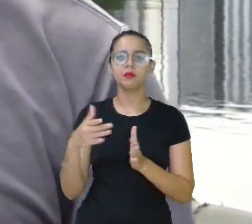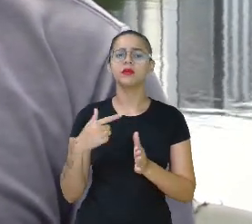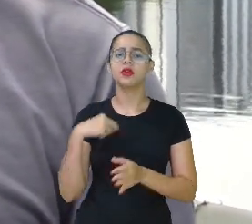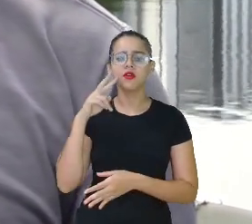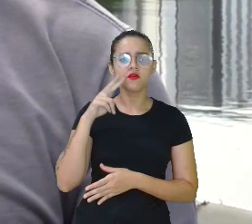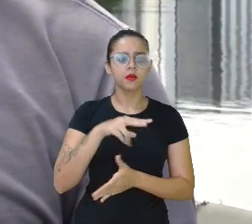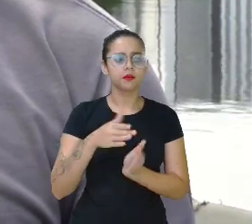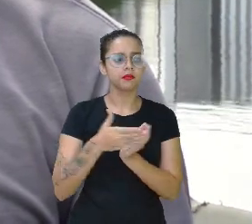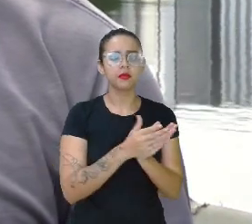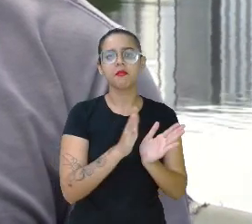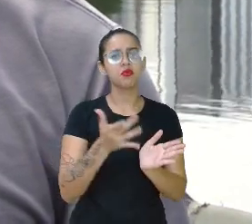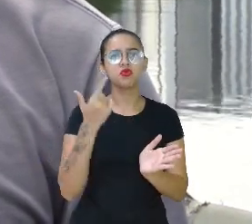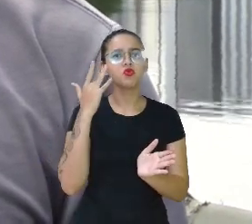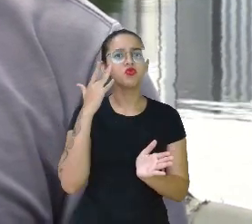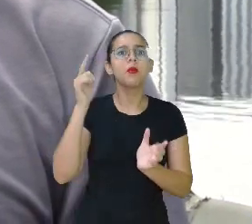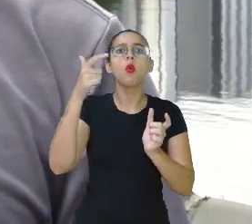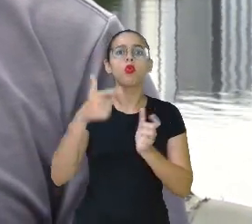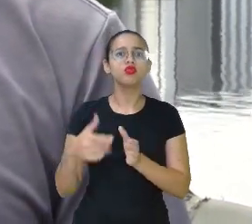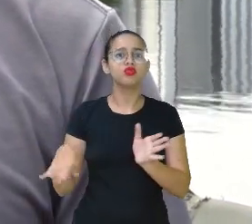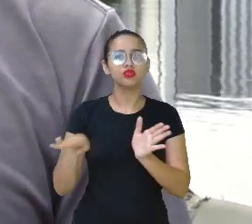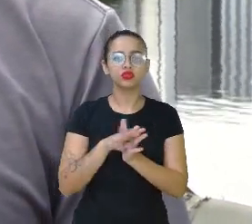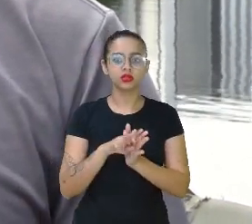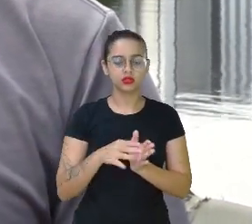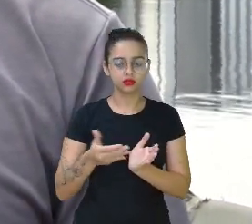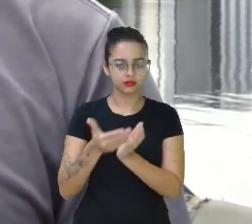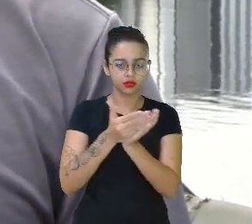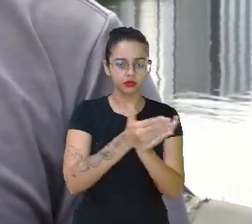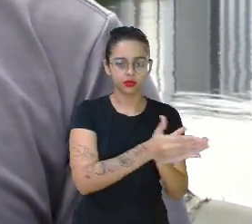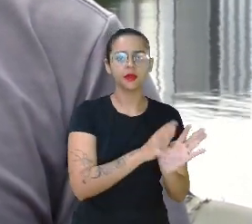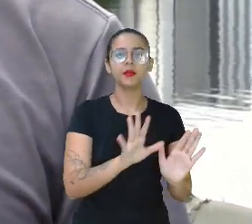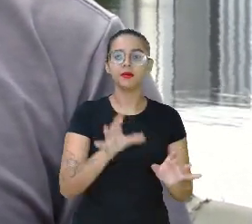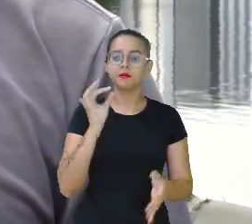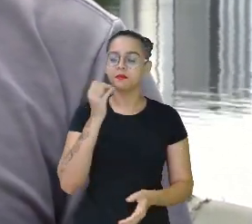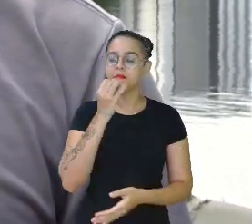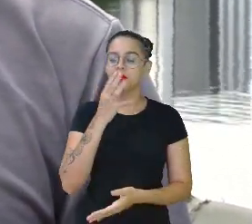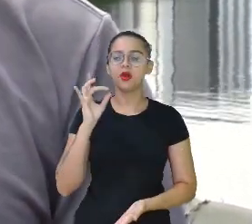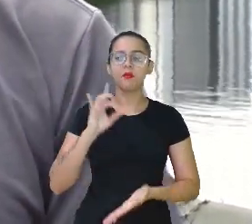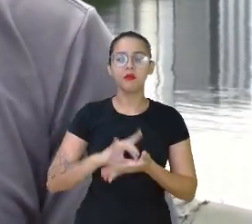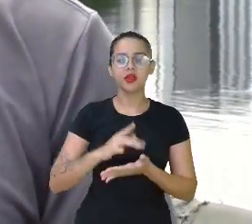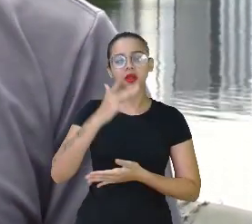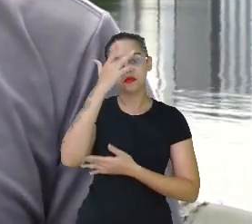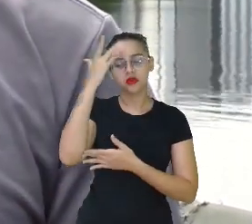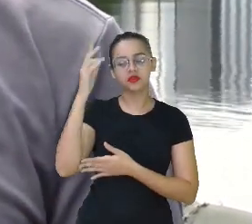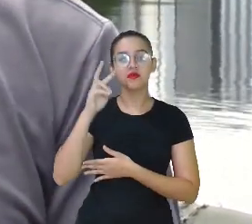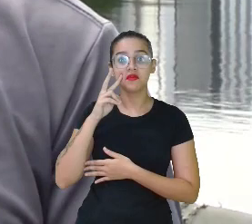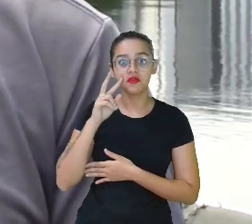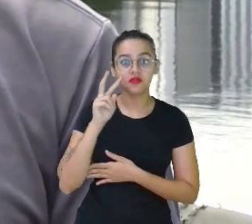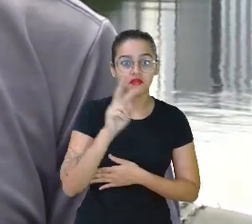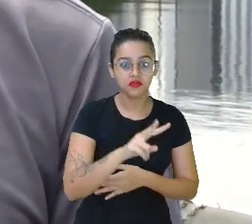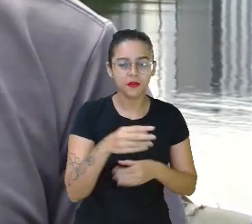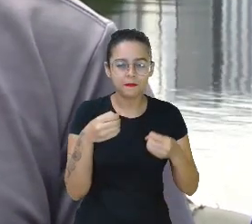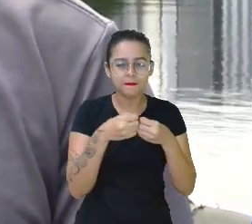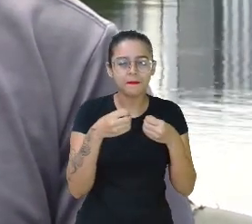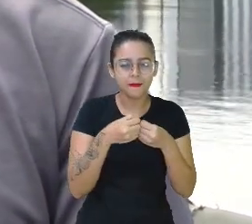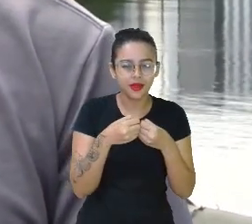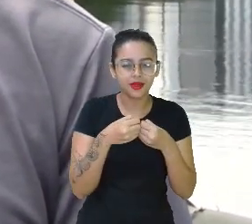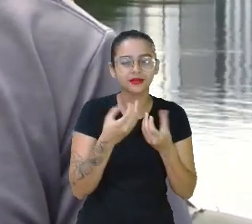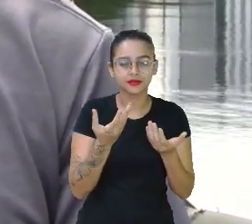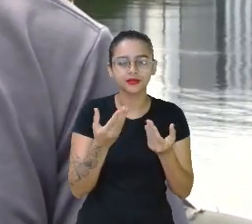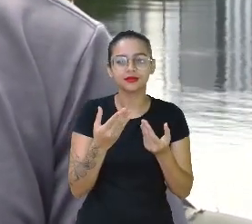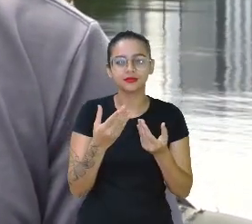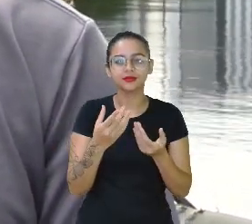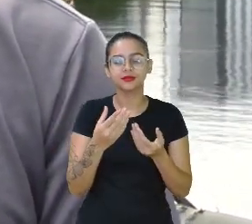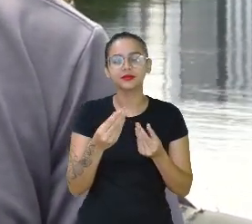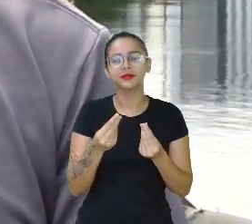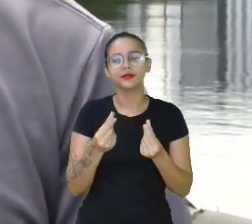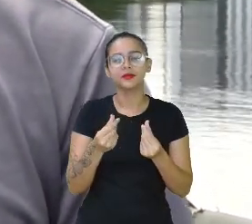não sabia para onde é que ia aqueles barquinhos, entendeu? Aí seria boa realmente que as pessoas vissem mais de perto, tivesse mais